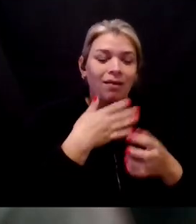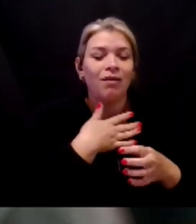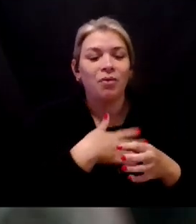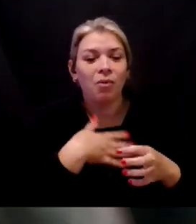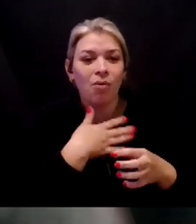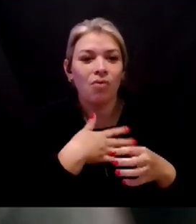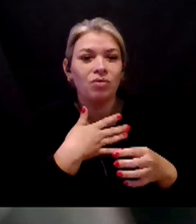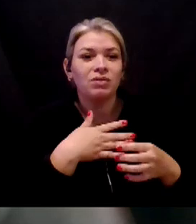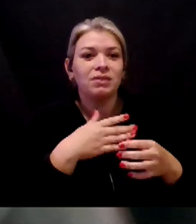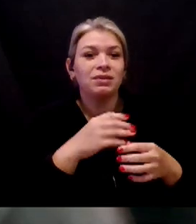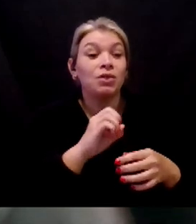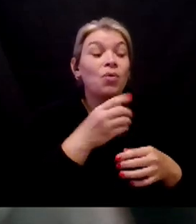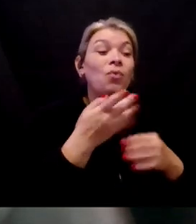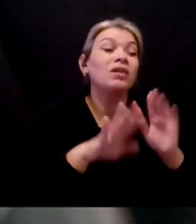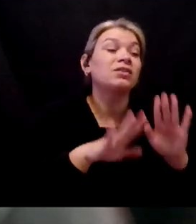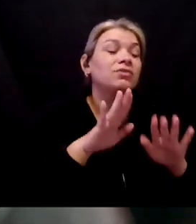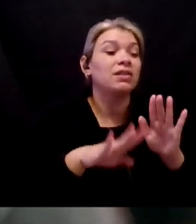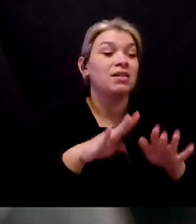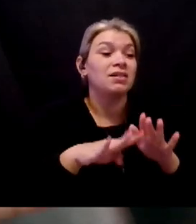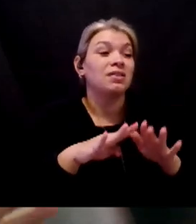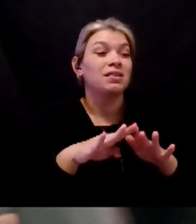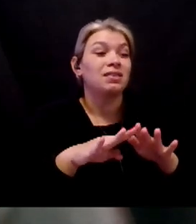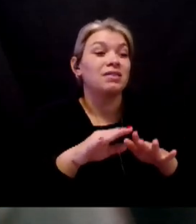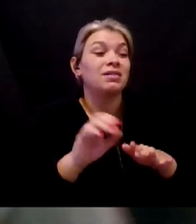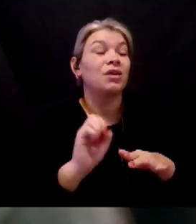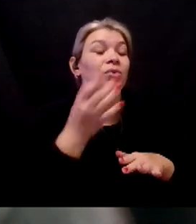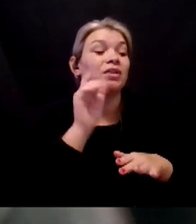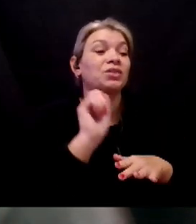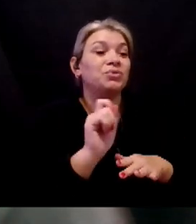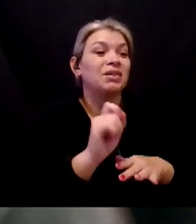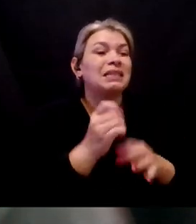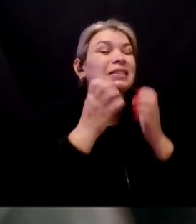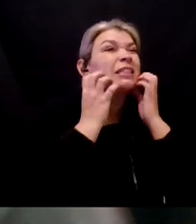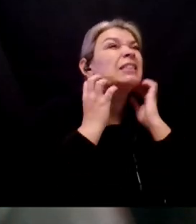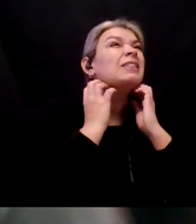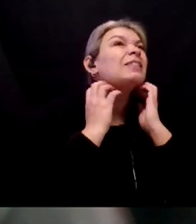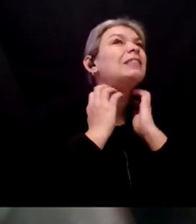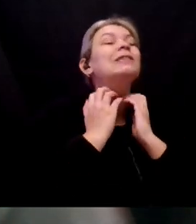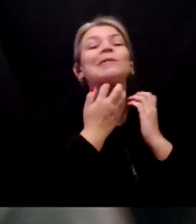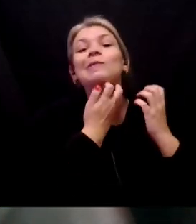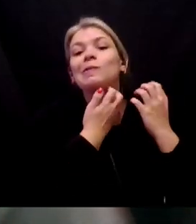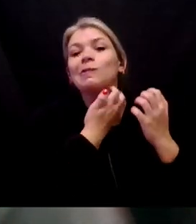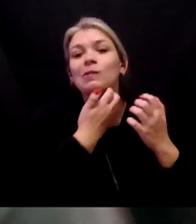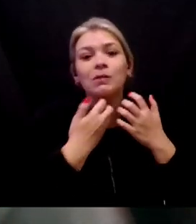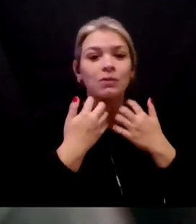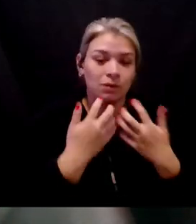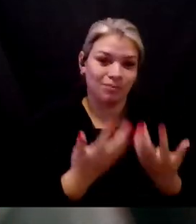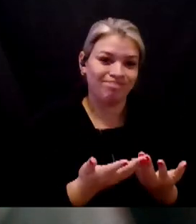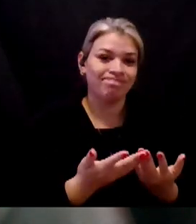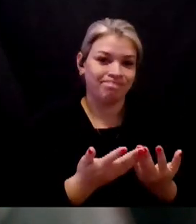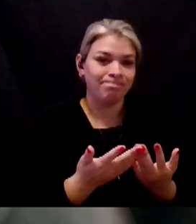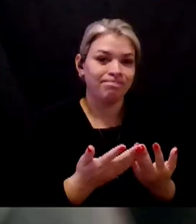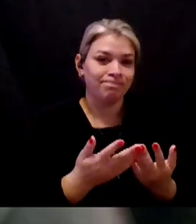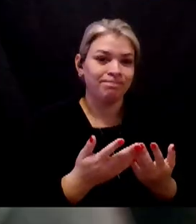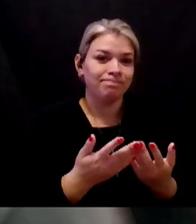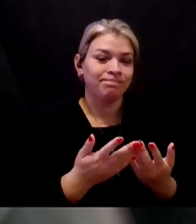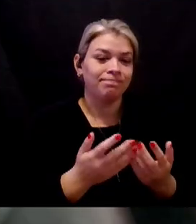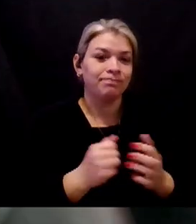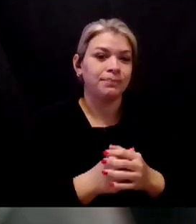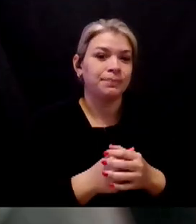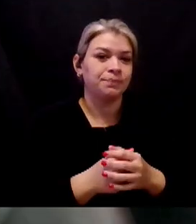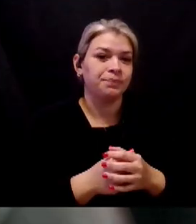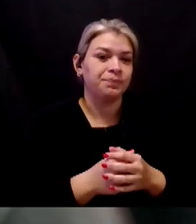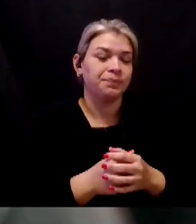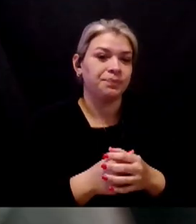Eu já vi mães passando em todo o corpo. É bem pouquinho, e ver também se tem essa certificação para a faixa etária